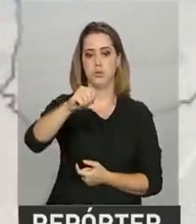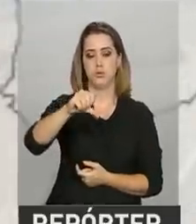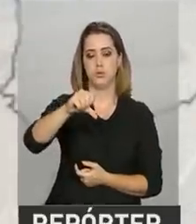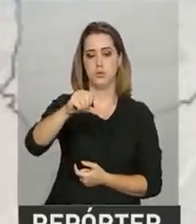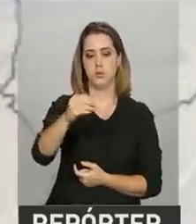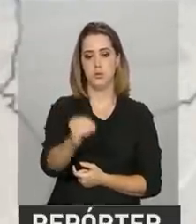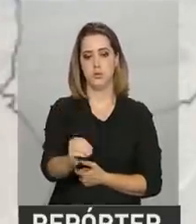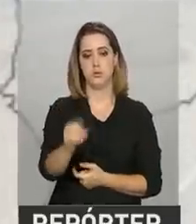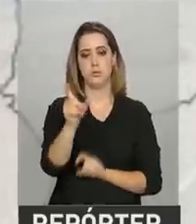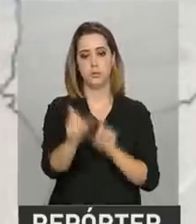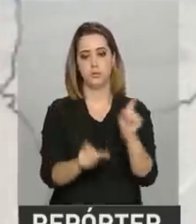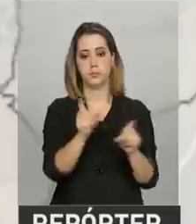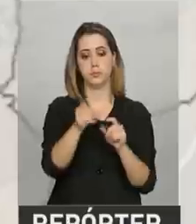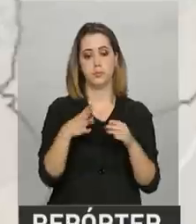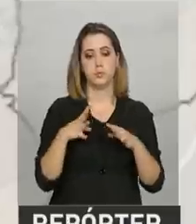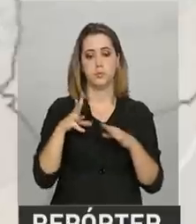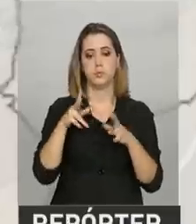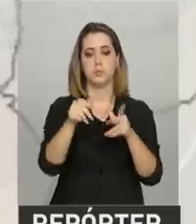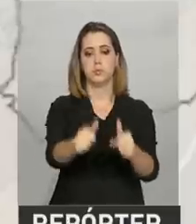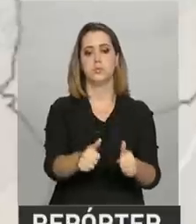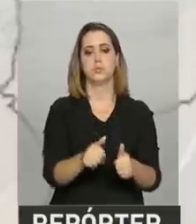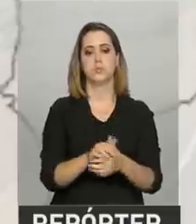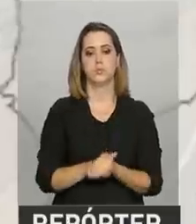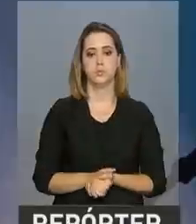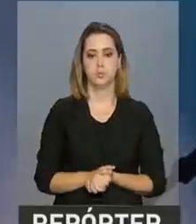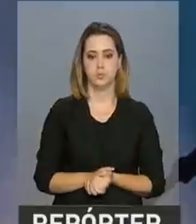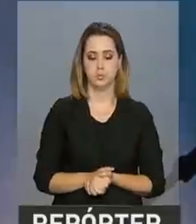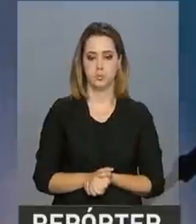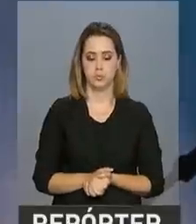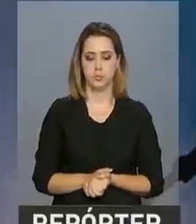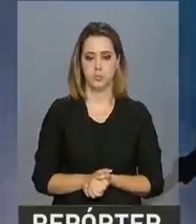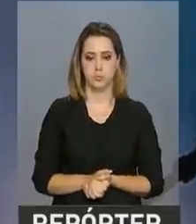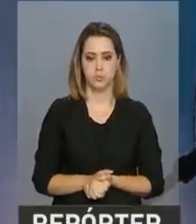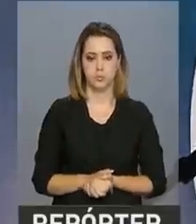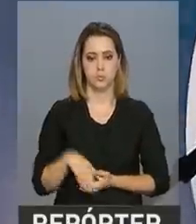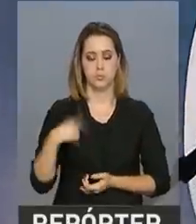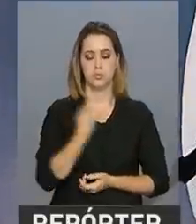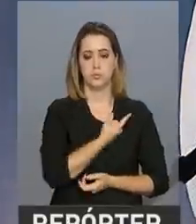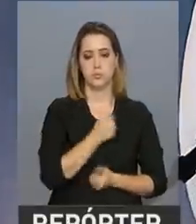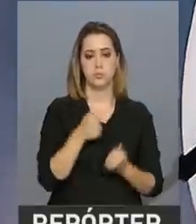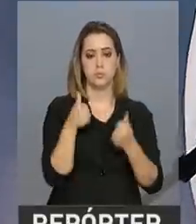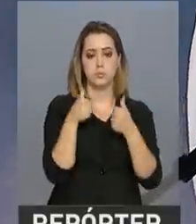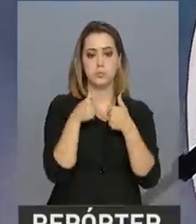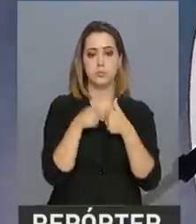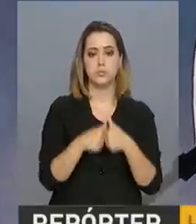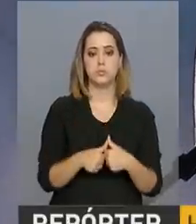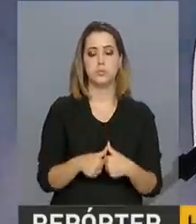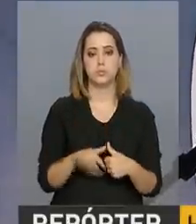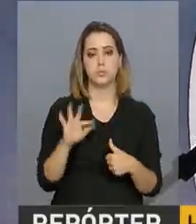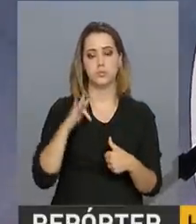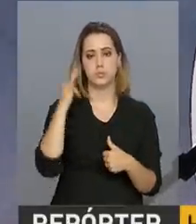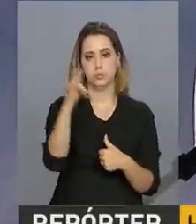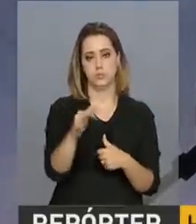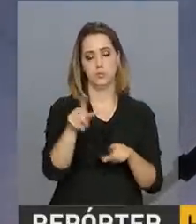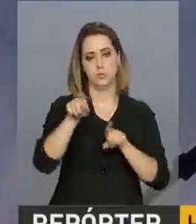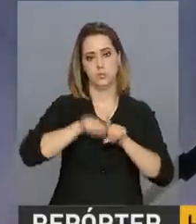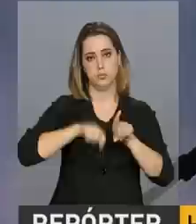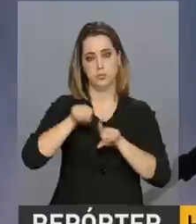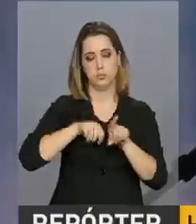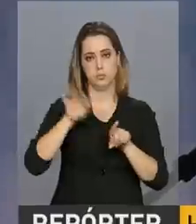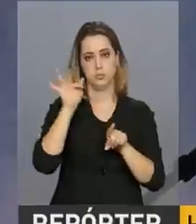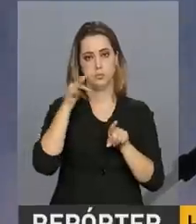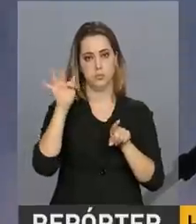Pernambuco, Ceará, Paraíba e Rio Grande do Norte. Estaremos, no próximo mês de